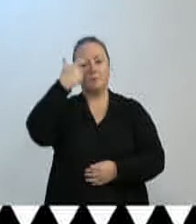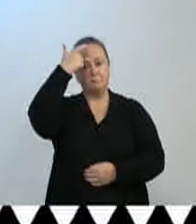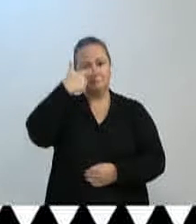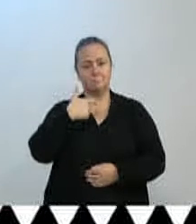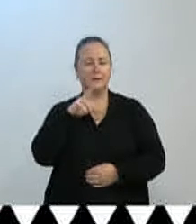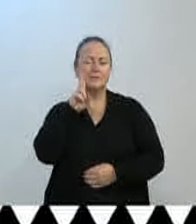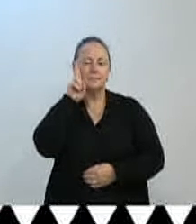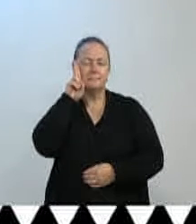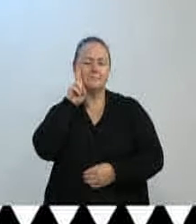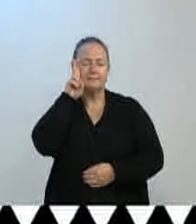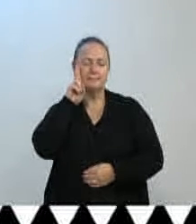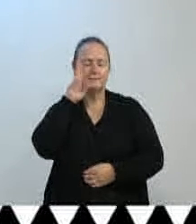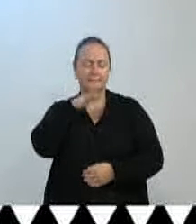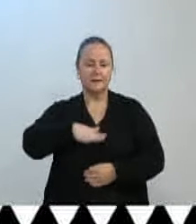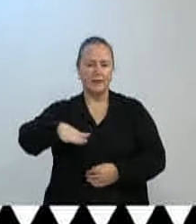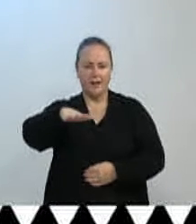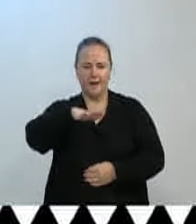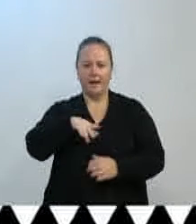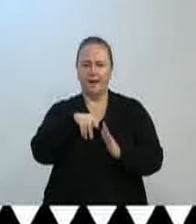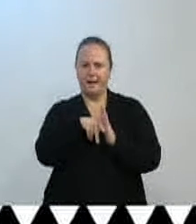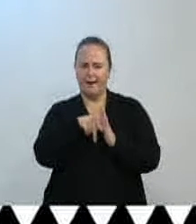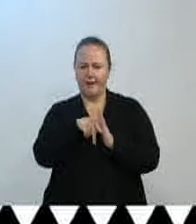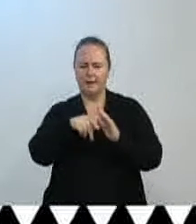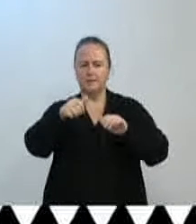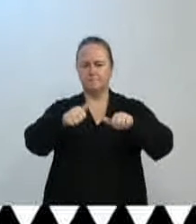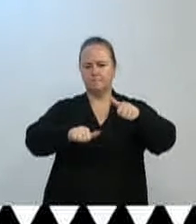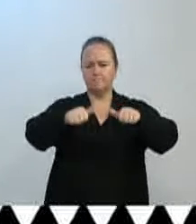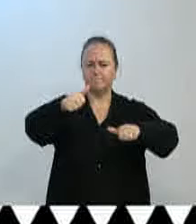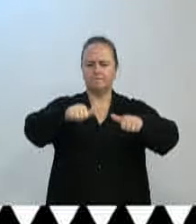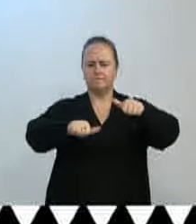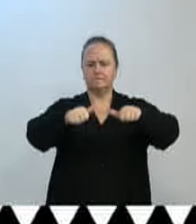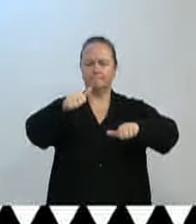historiadora, eu analiso sempre